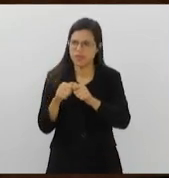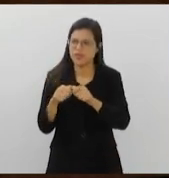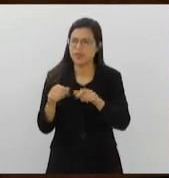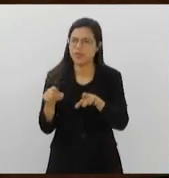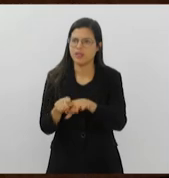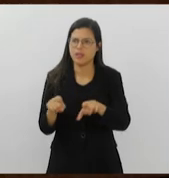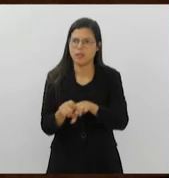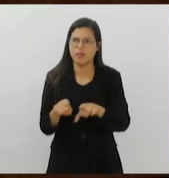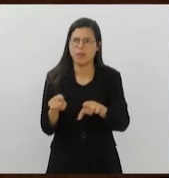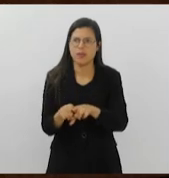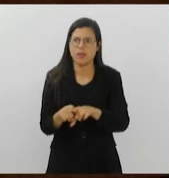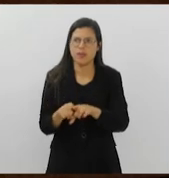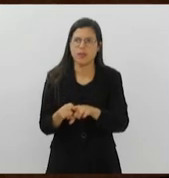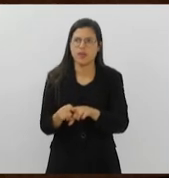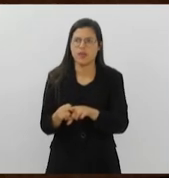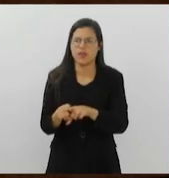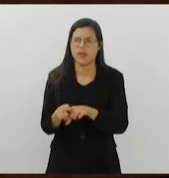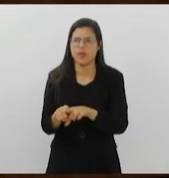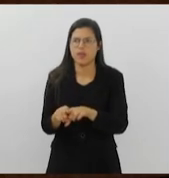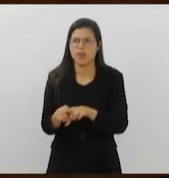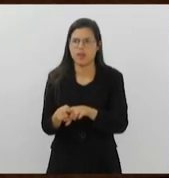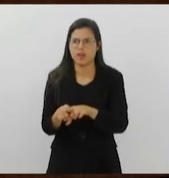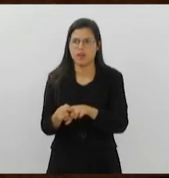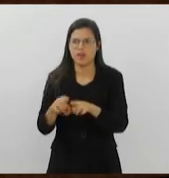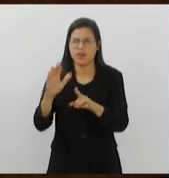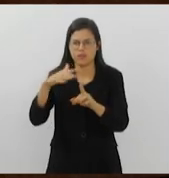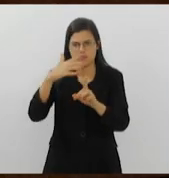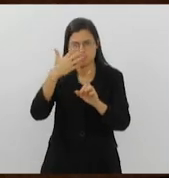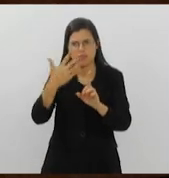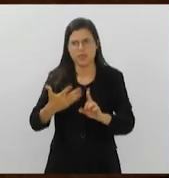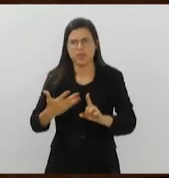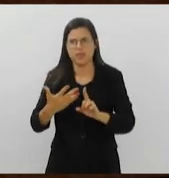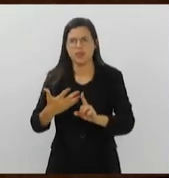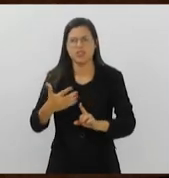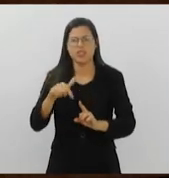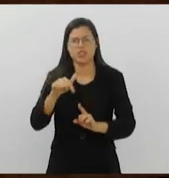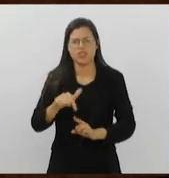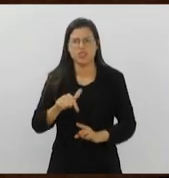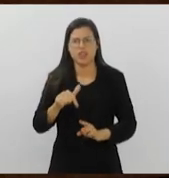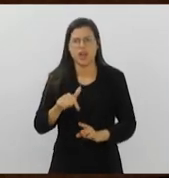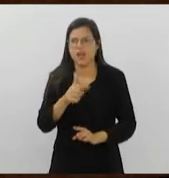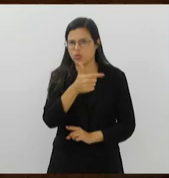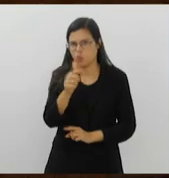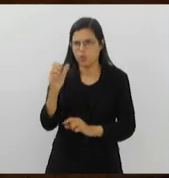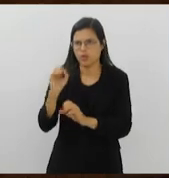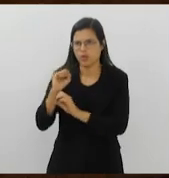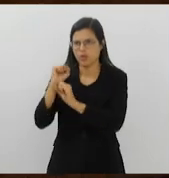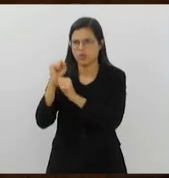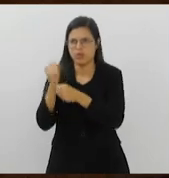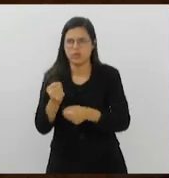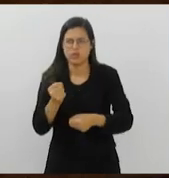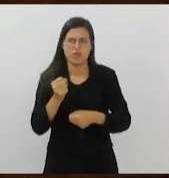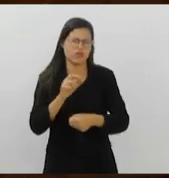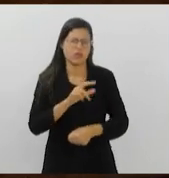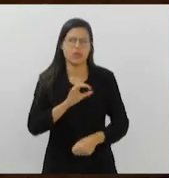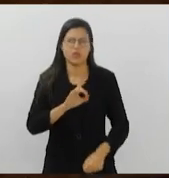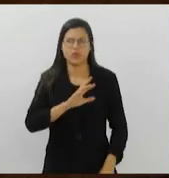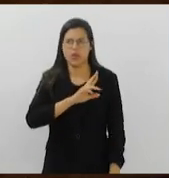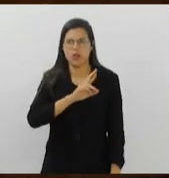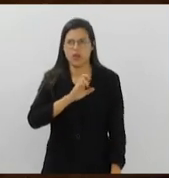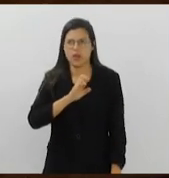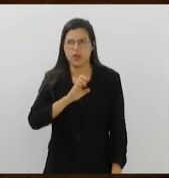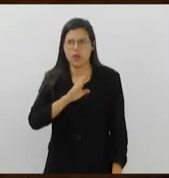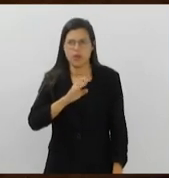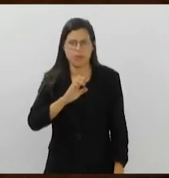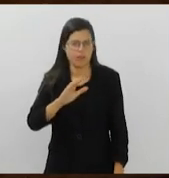homenagear a outra, a judoca também, que ganhou também a medalha, que faz jus também, não somente a Rebeca, ganhou tantas medalhas. E falar da importância